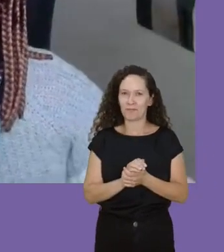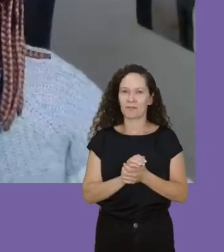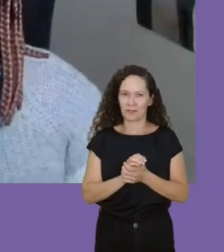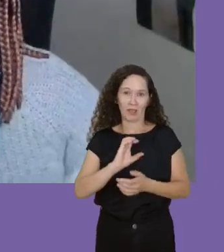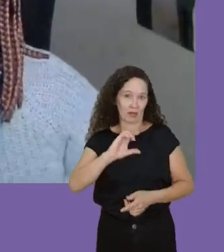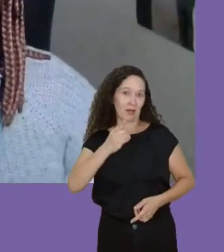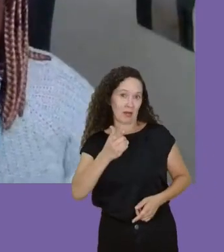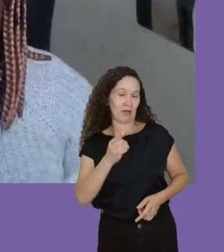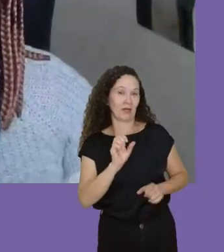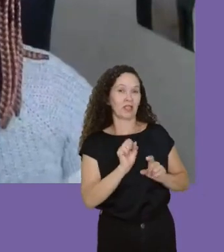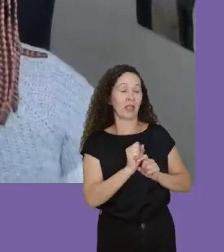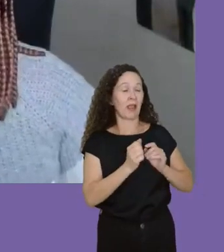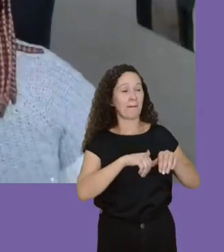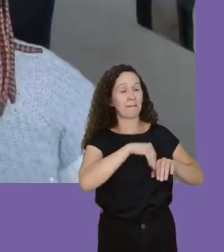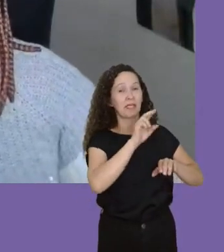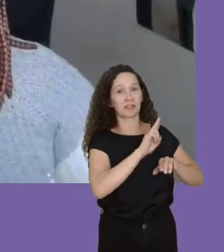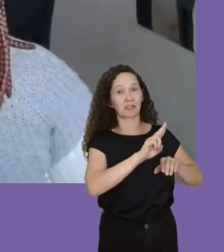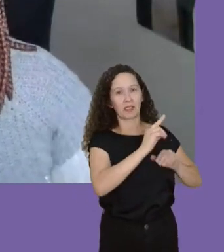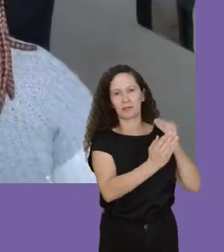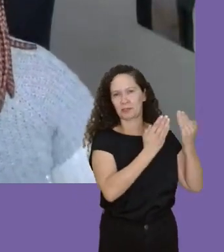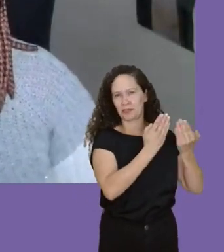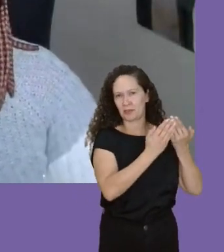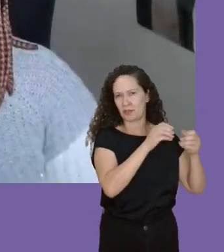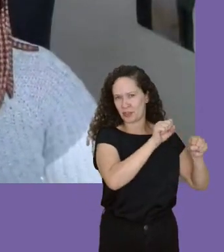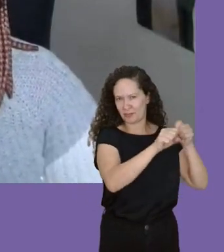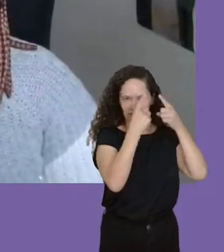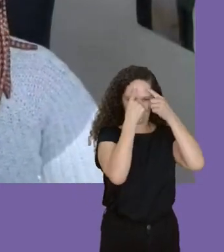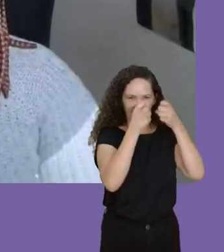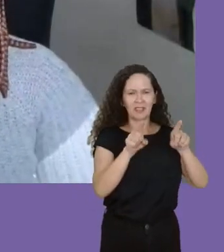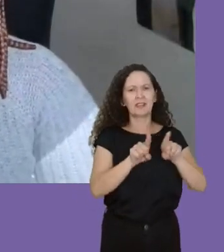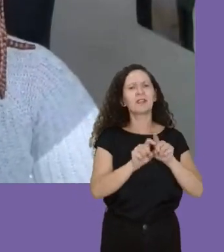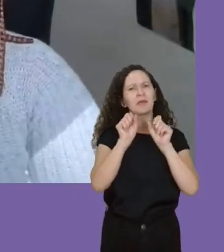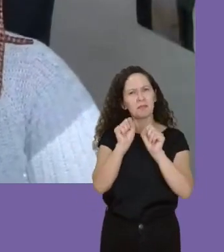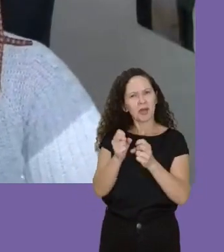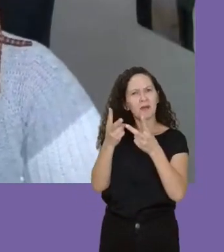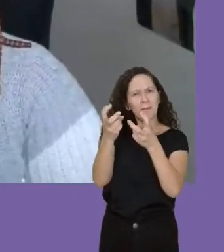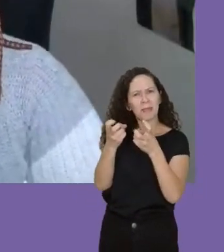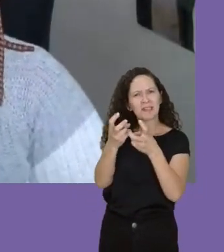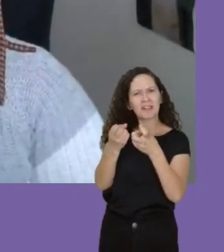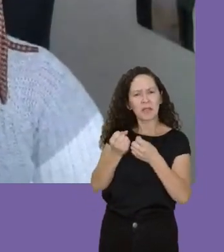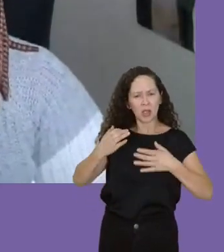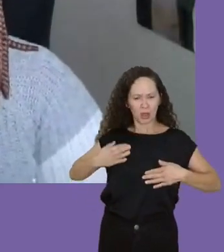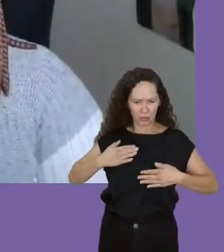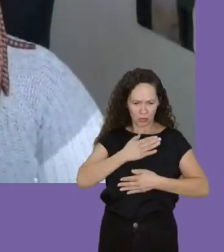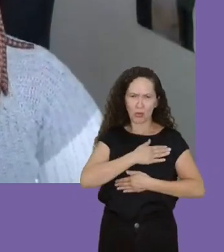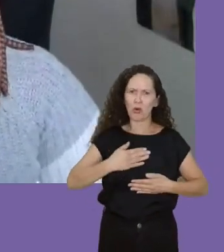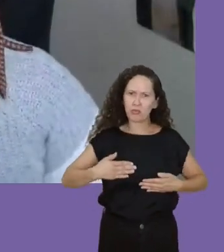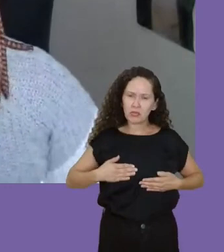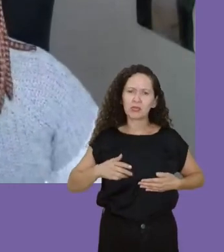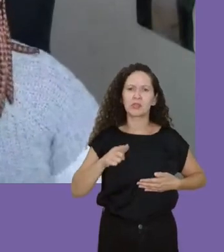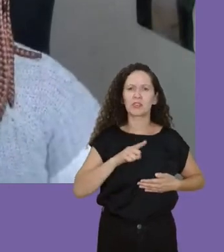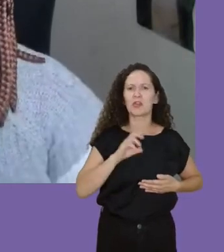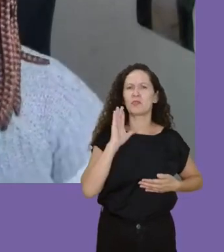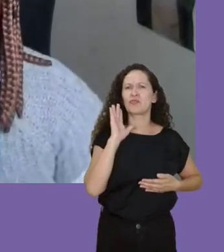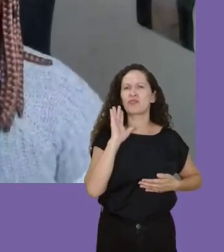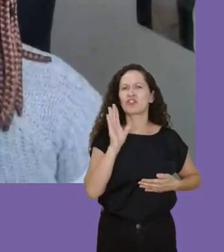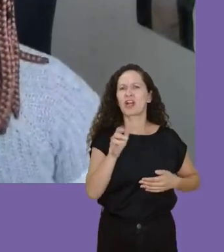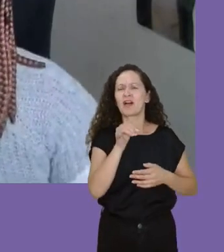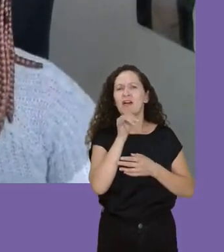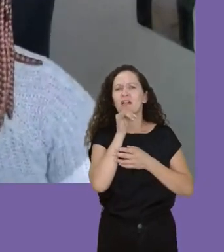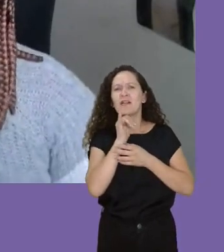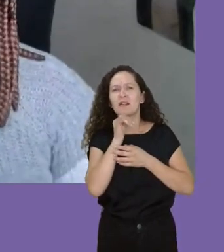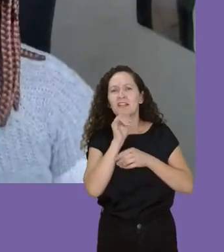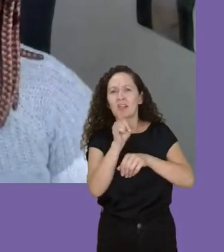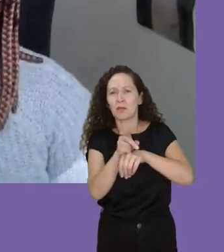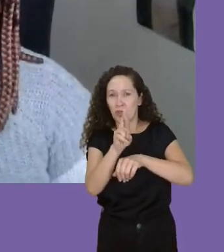usual é a psicológica, mas ela também pode se expressar muitas vezes de maneira física. Tivemos termo, como bem a